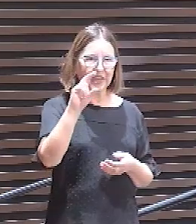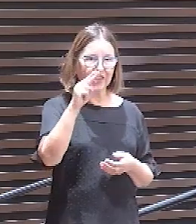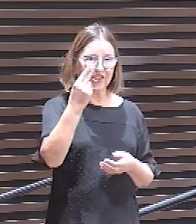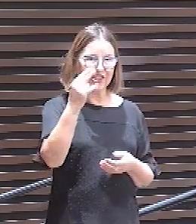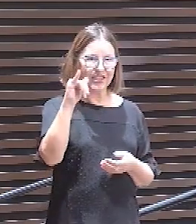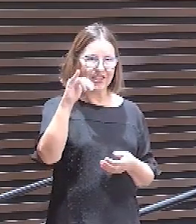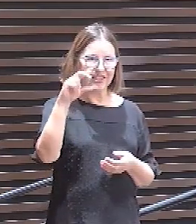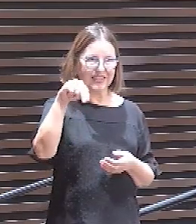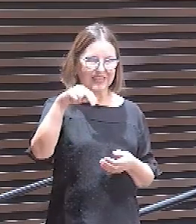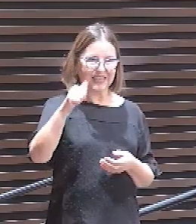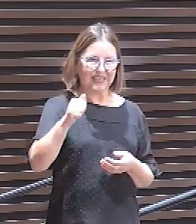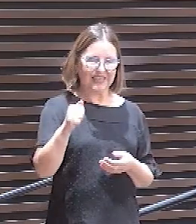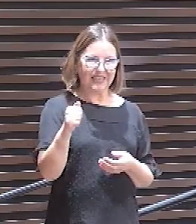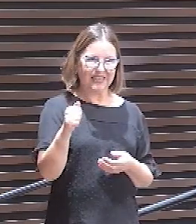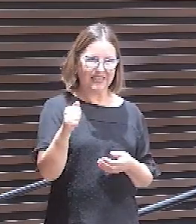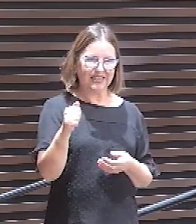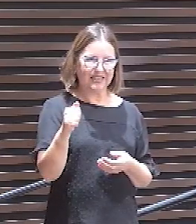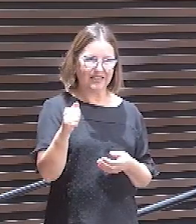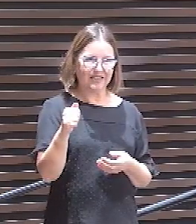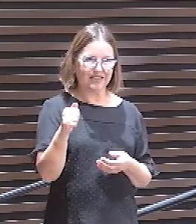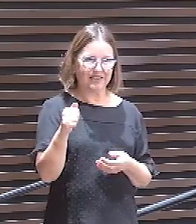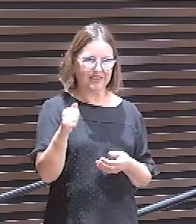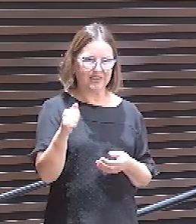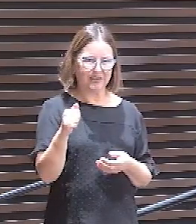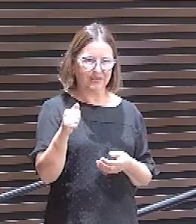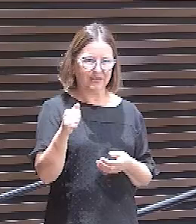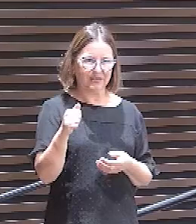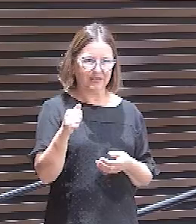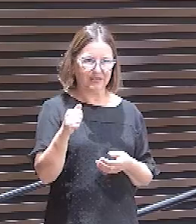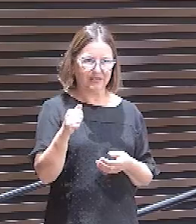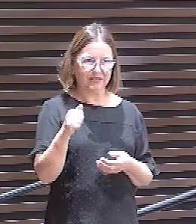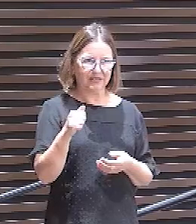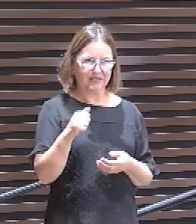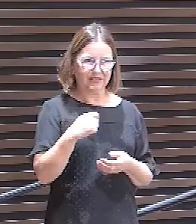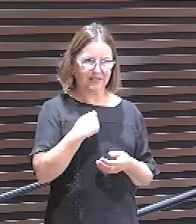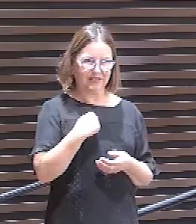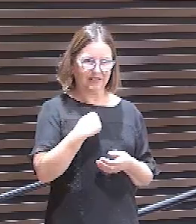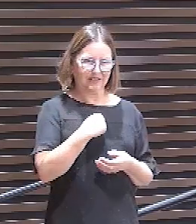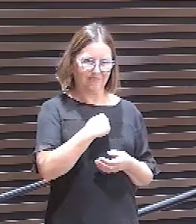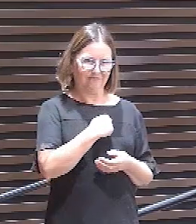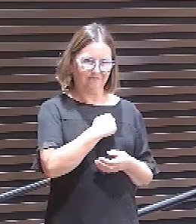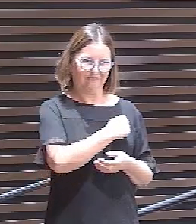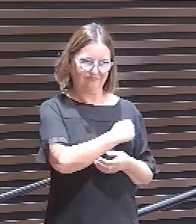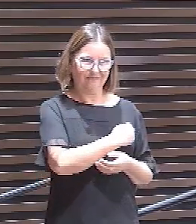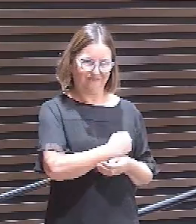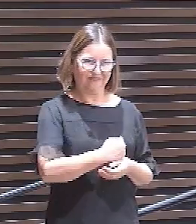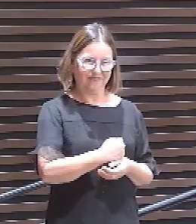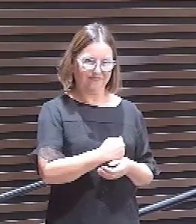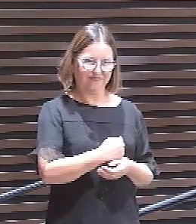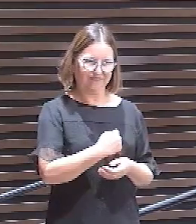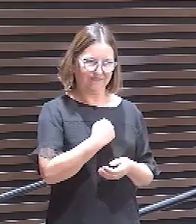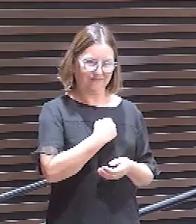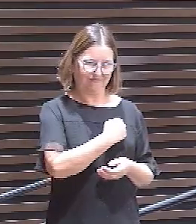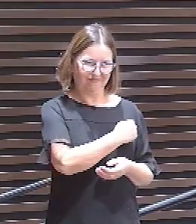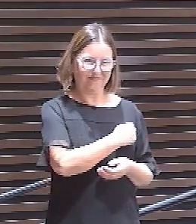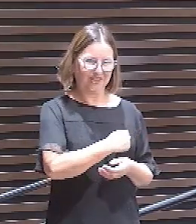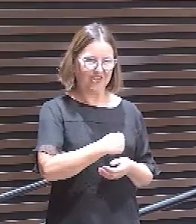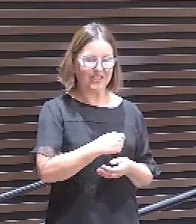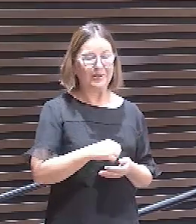Student também renunciou à sua herança considerável, doando